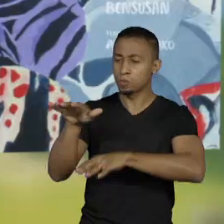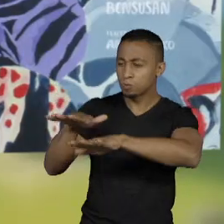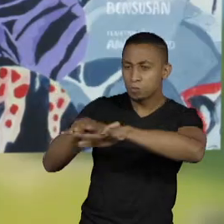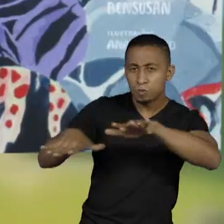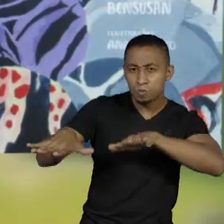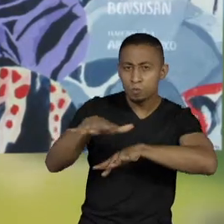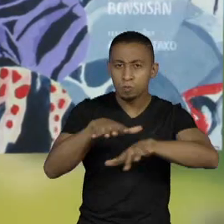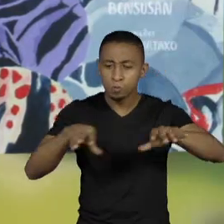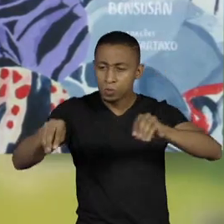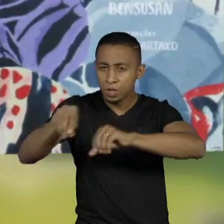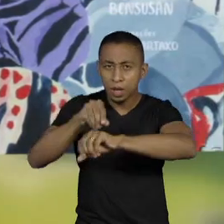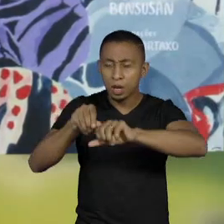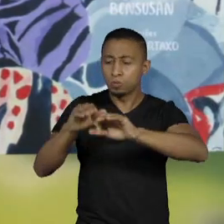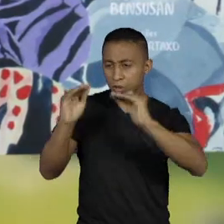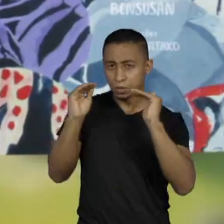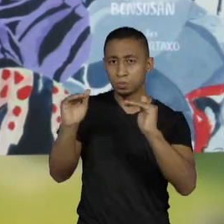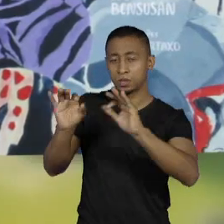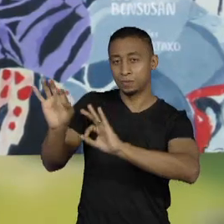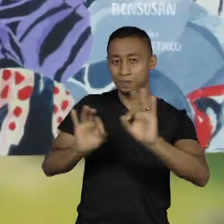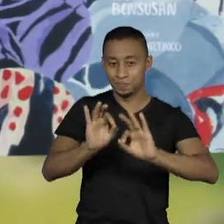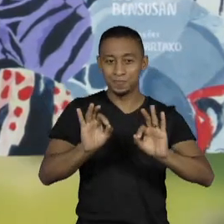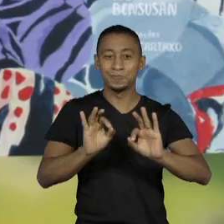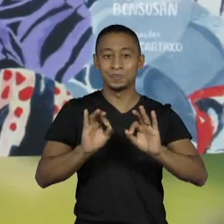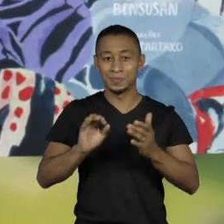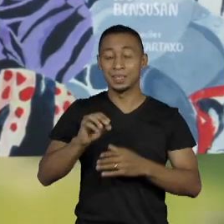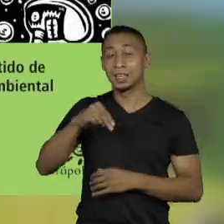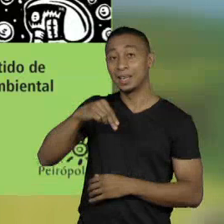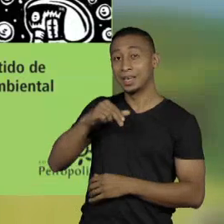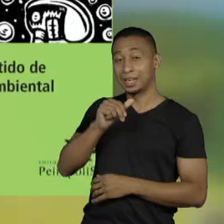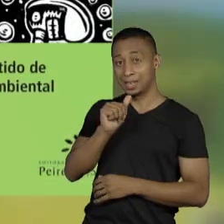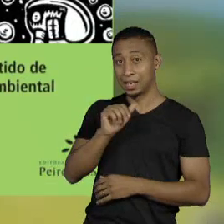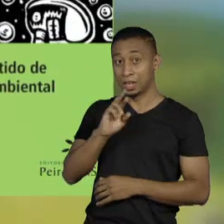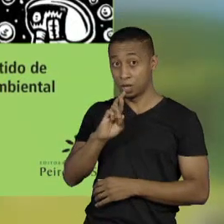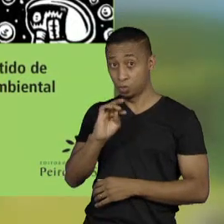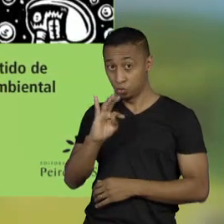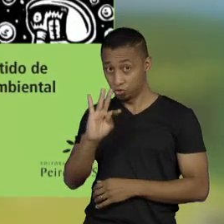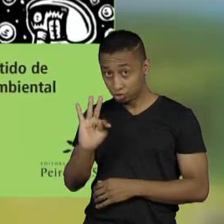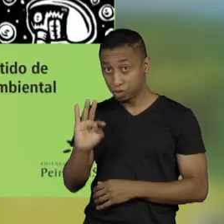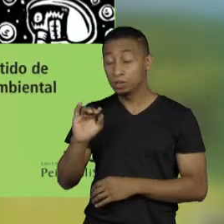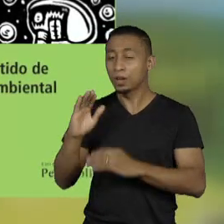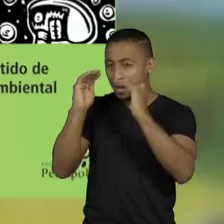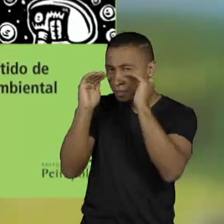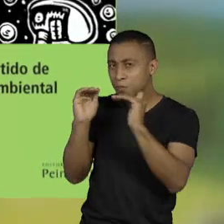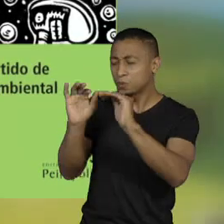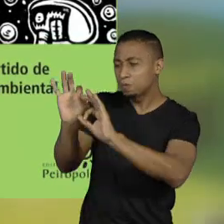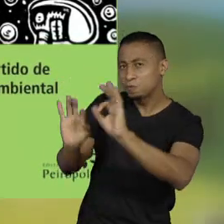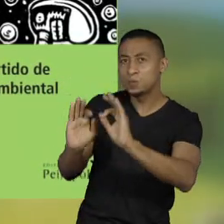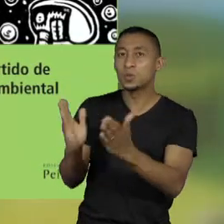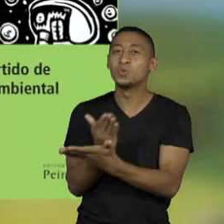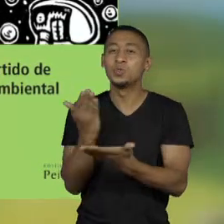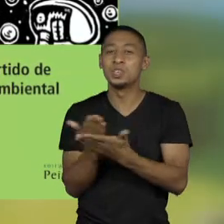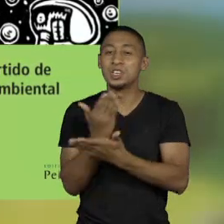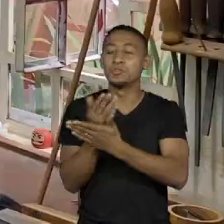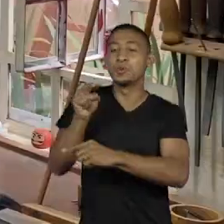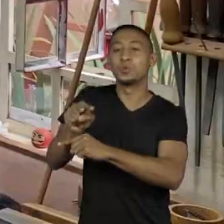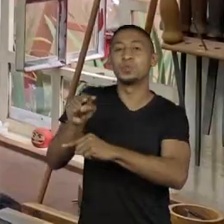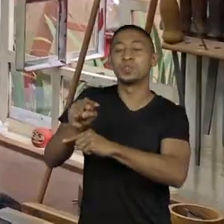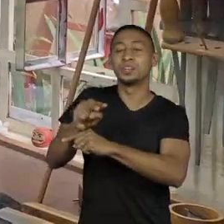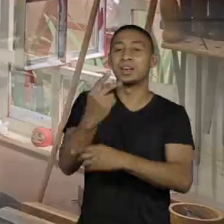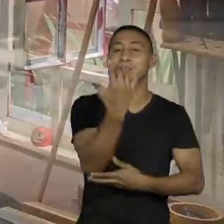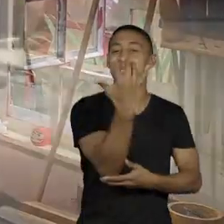livros para crianças e adultos, apostando na divulgação científica como instrumento de proteção à